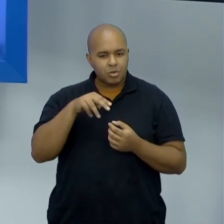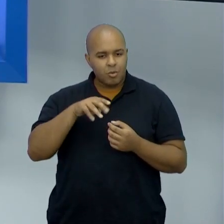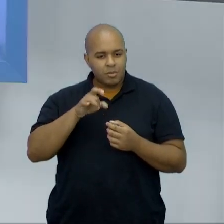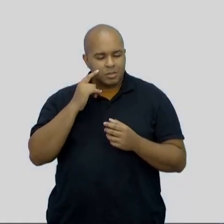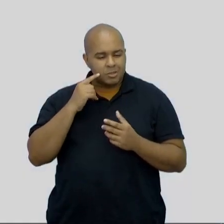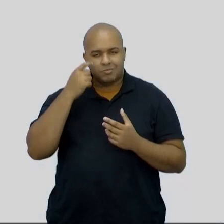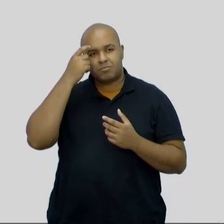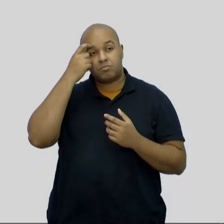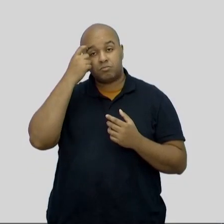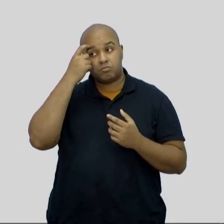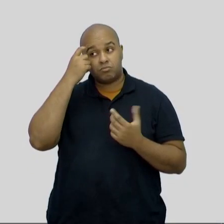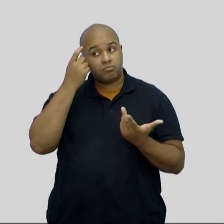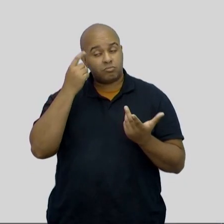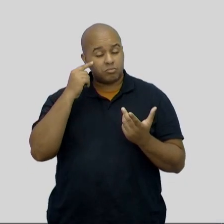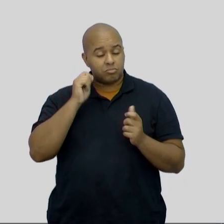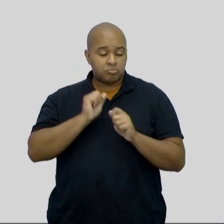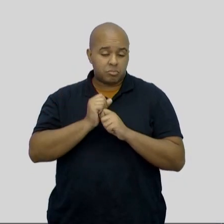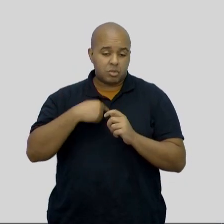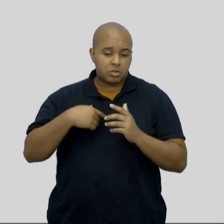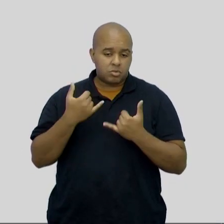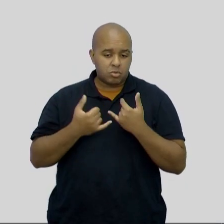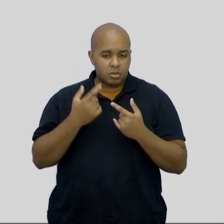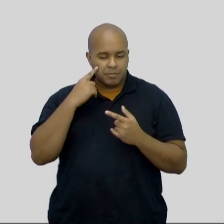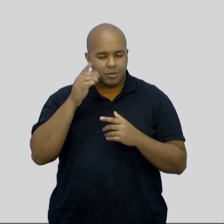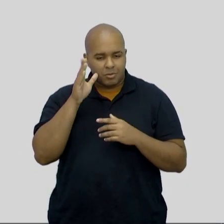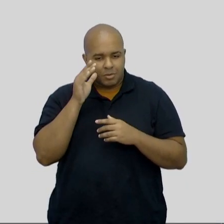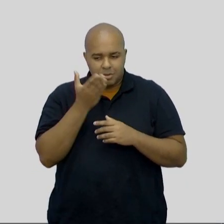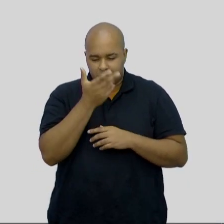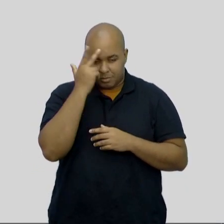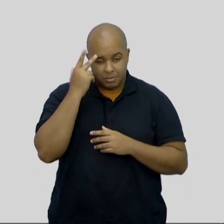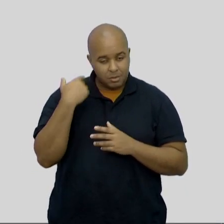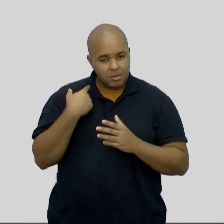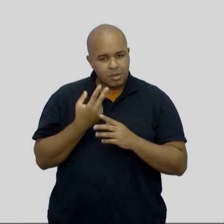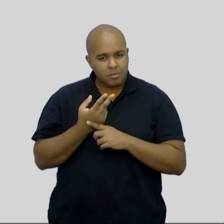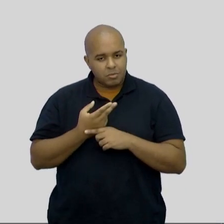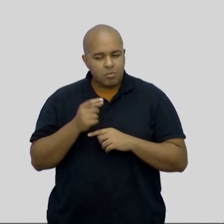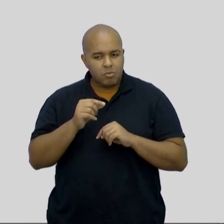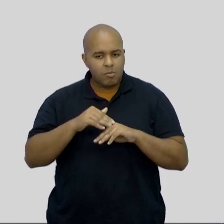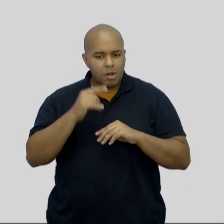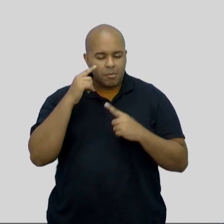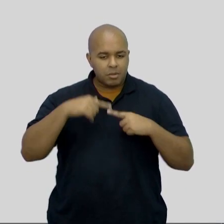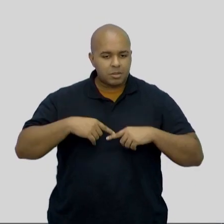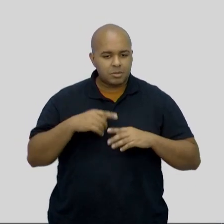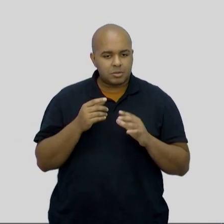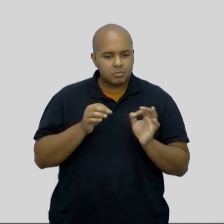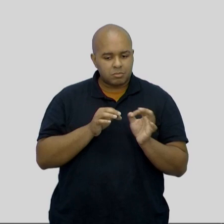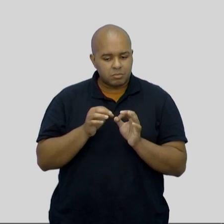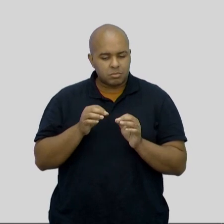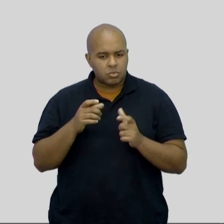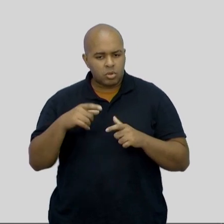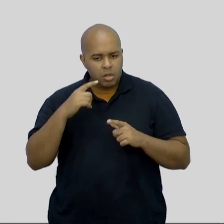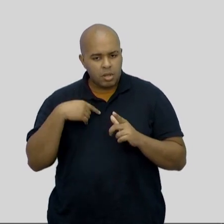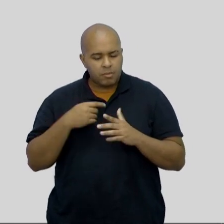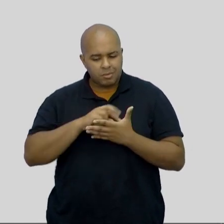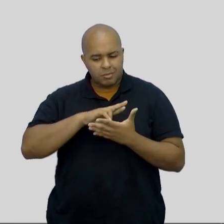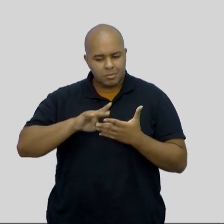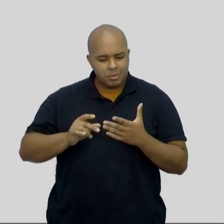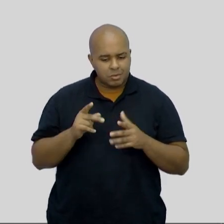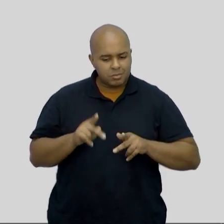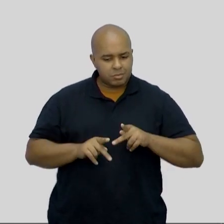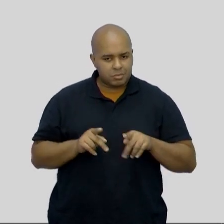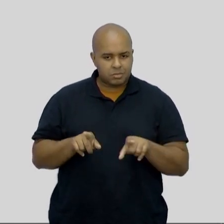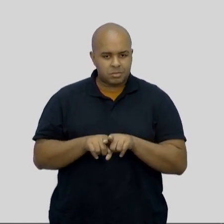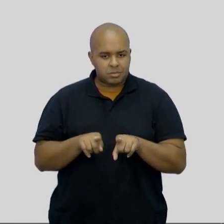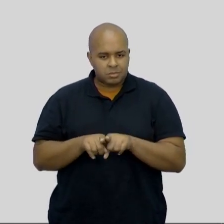objetivo, espera-se que esse jogo desperte ao menos o senso de curiosidade aos jogadores ao buscarem saber um pouco sobre esse rico continente e sua variedade de povos